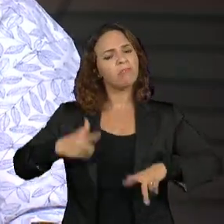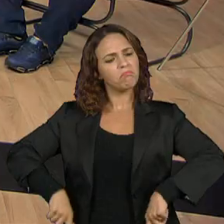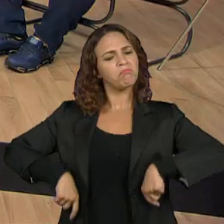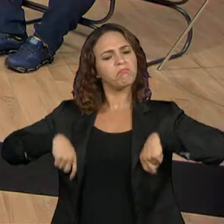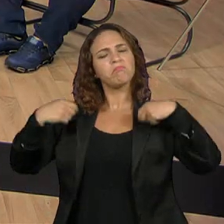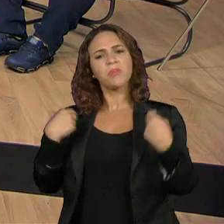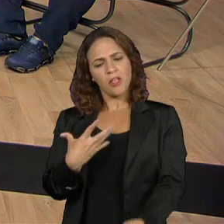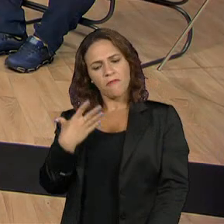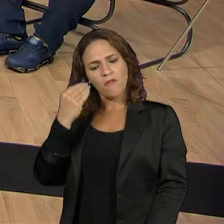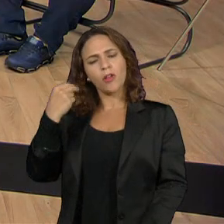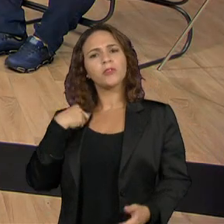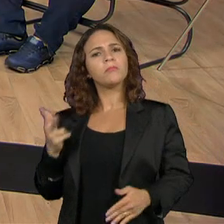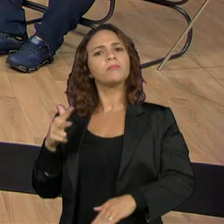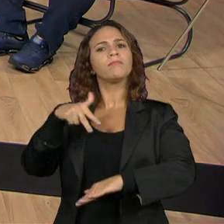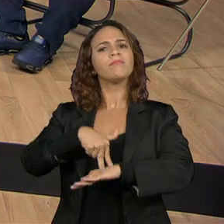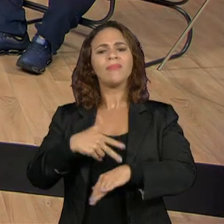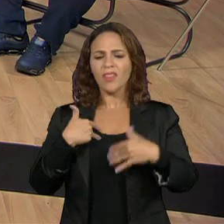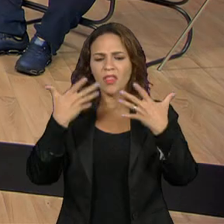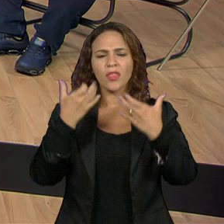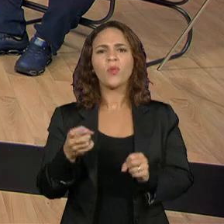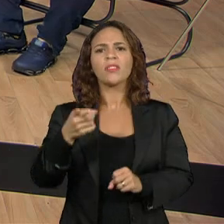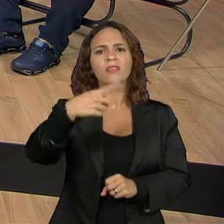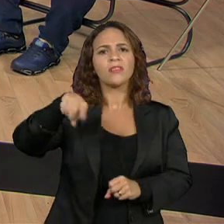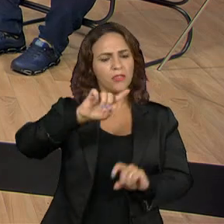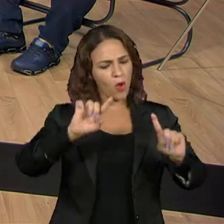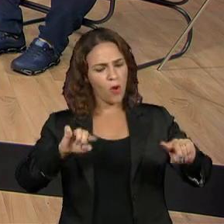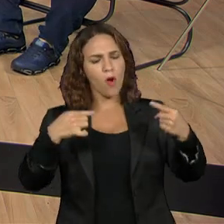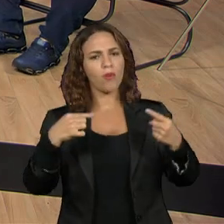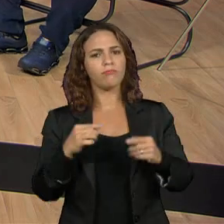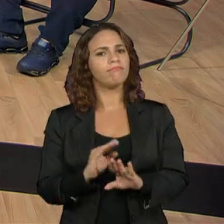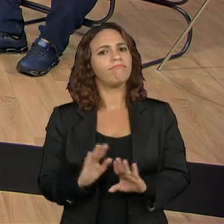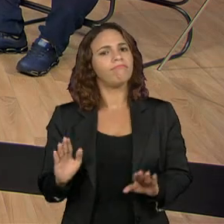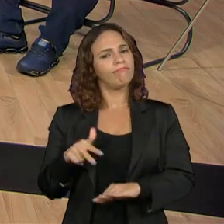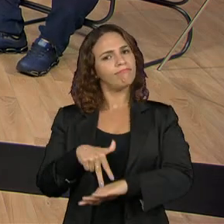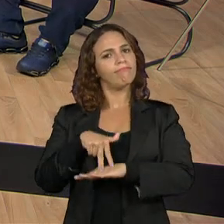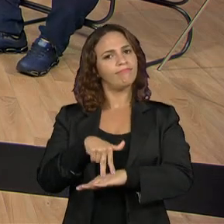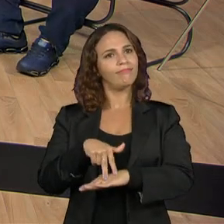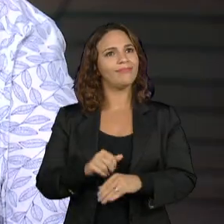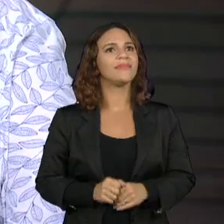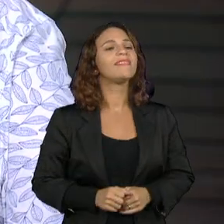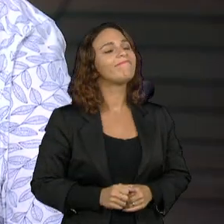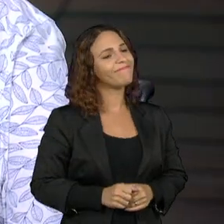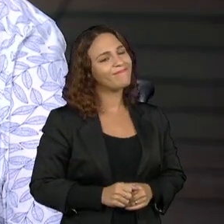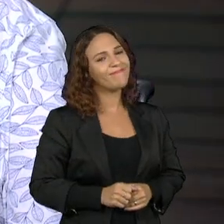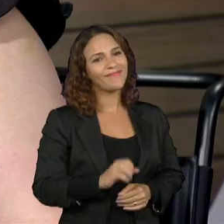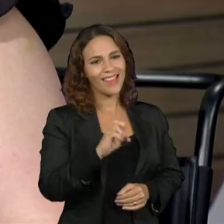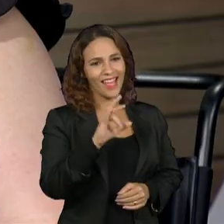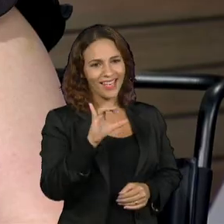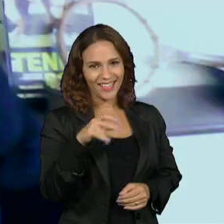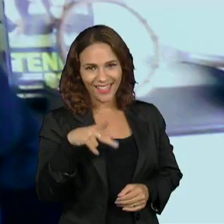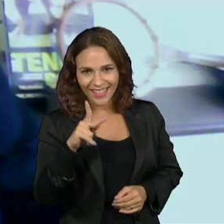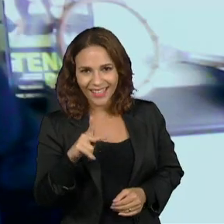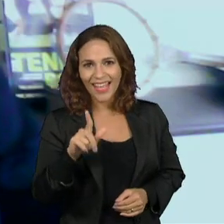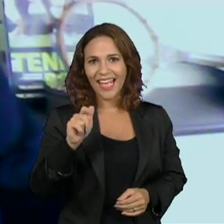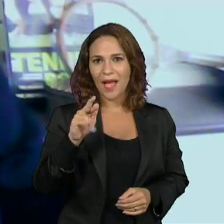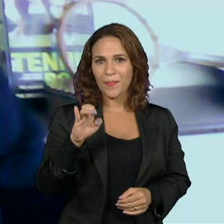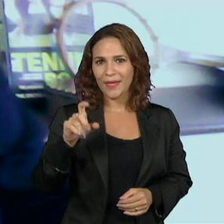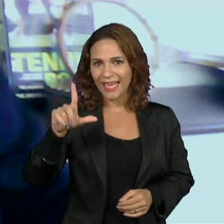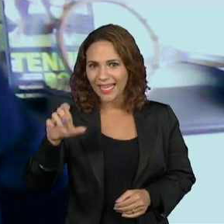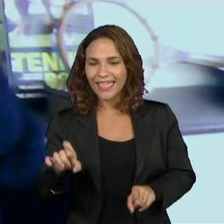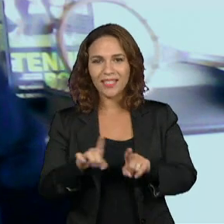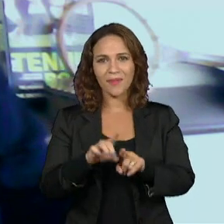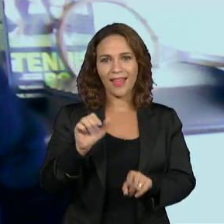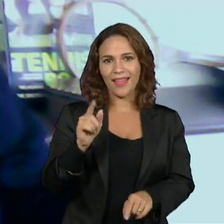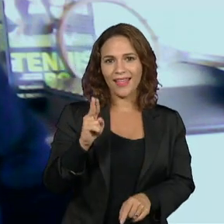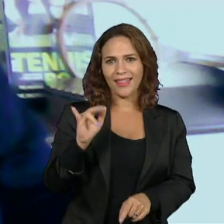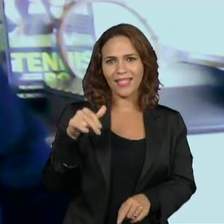mesmo, que é para dizer eu não aceito mais o seu ódio. É basicamente isso. Muito bem. Eric, Gabriele, doutora Adriano, obrigada